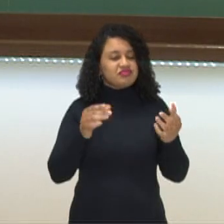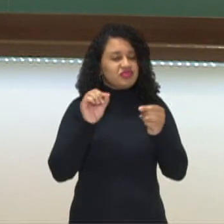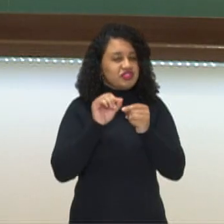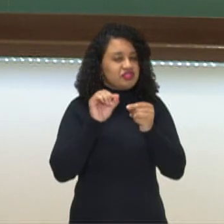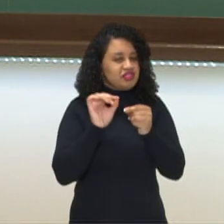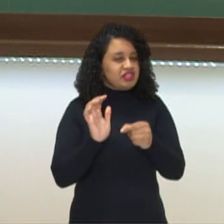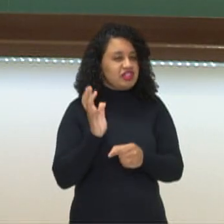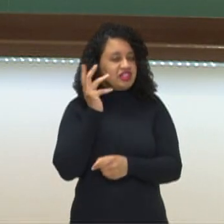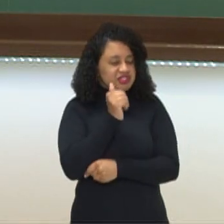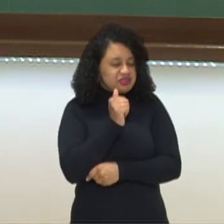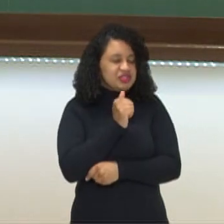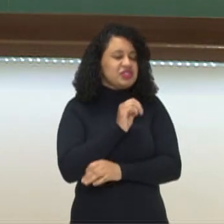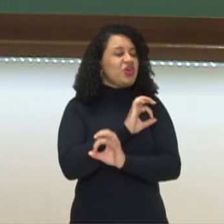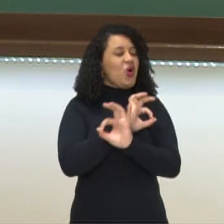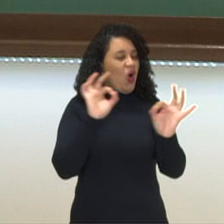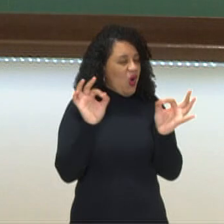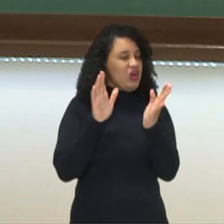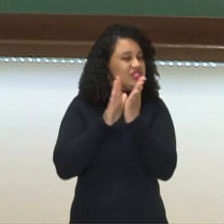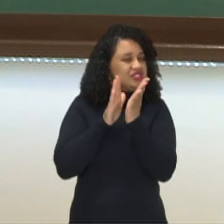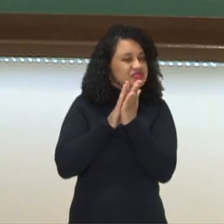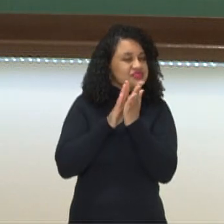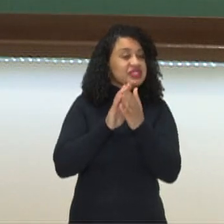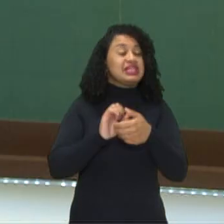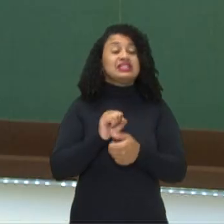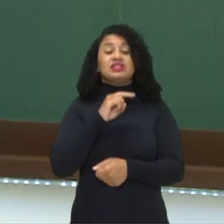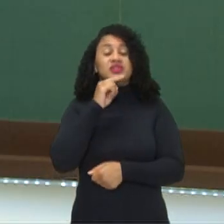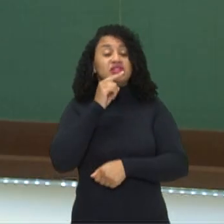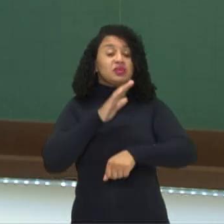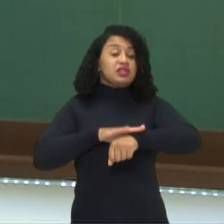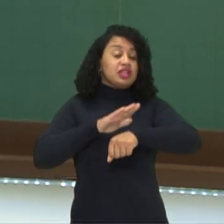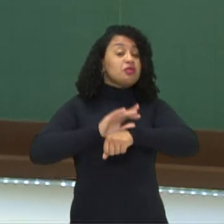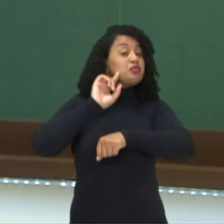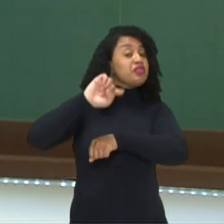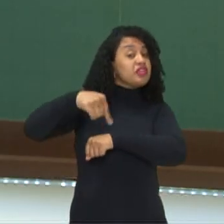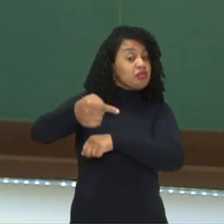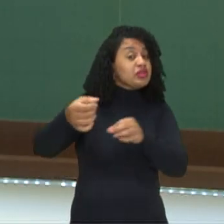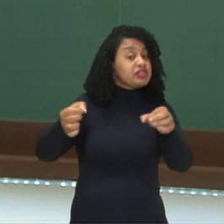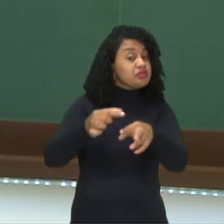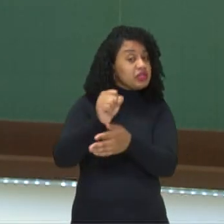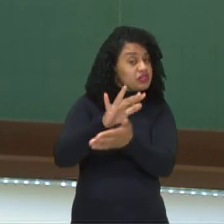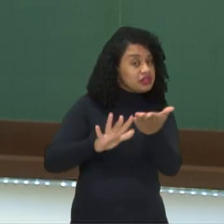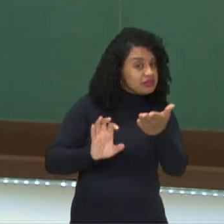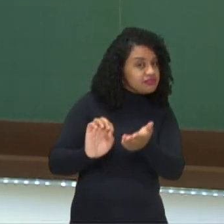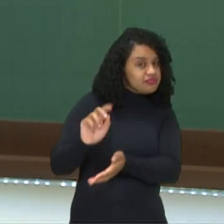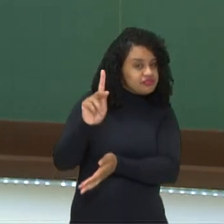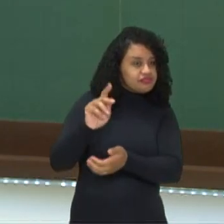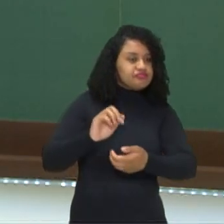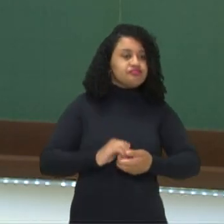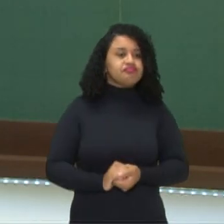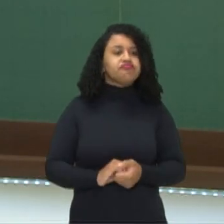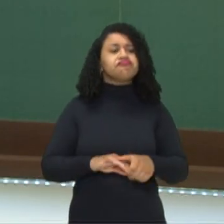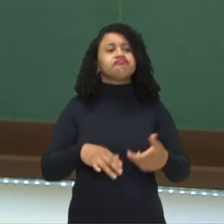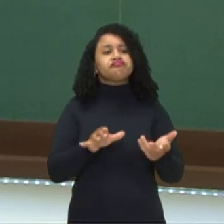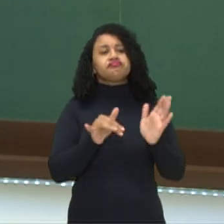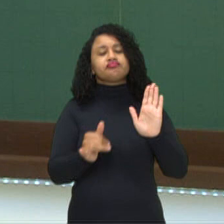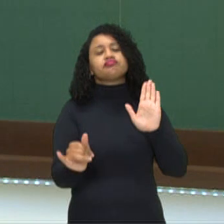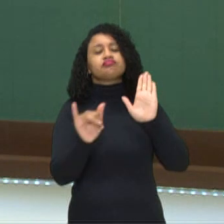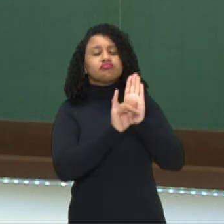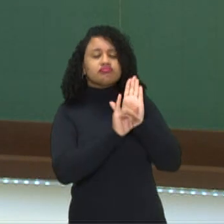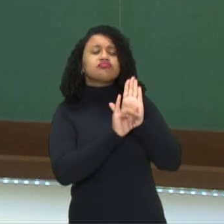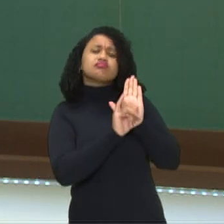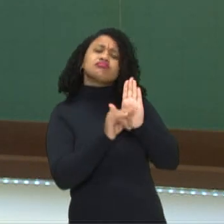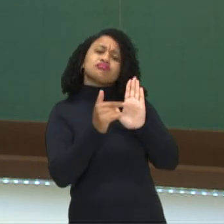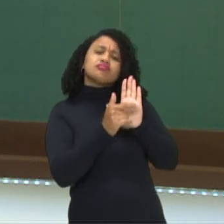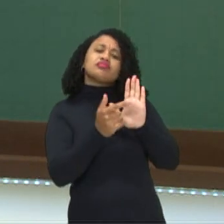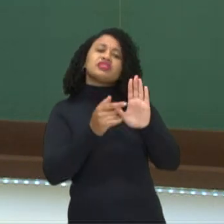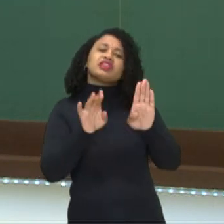Capricharam? Muito bem, isso aí. Se não deu tempo, a gente termina depois, tá bom? Falando em identidade, né, a gente